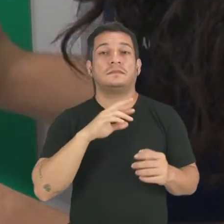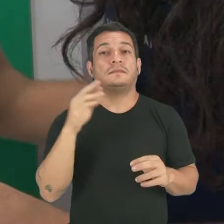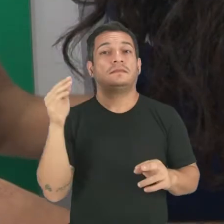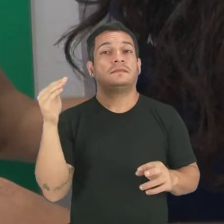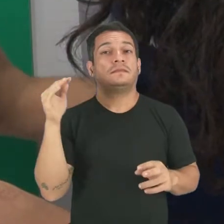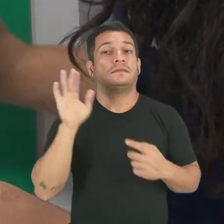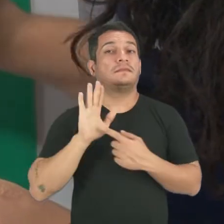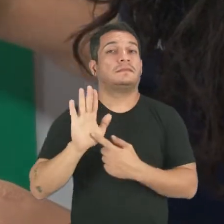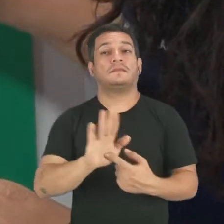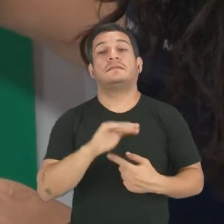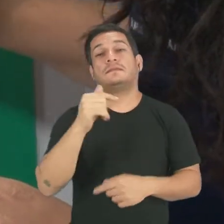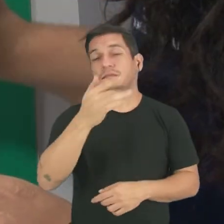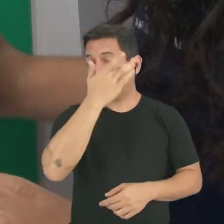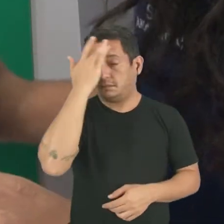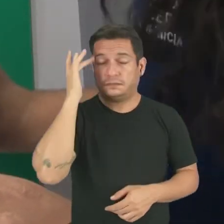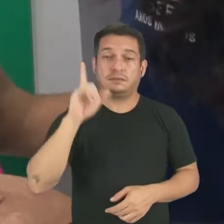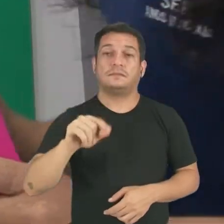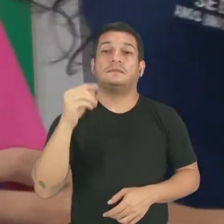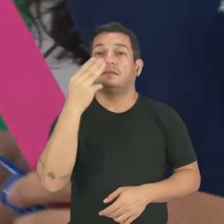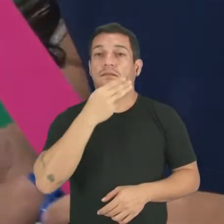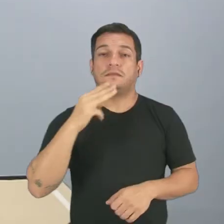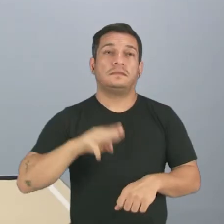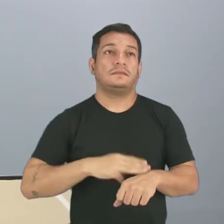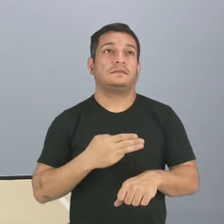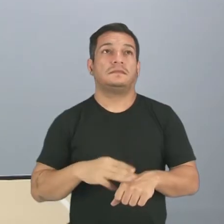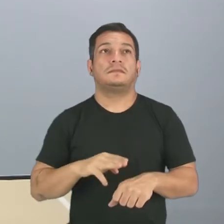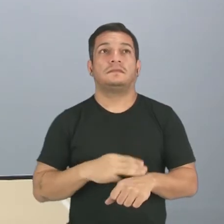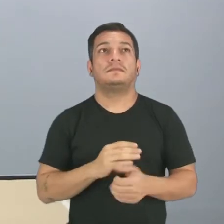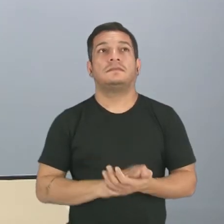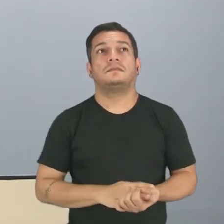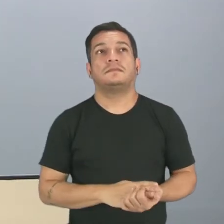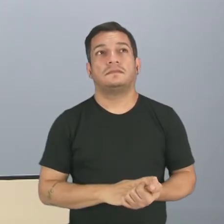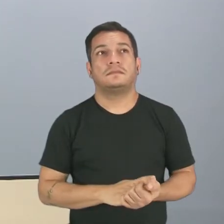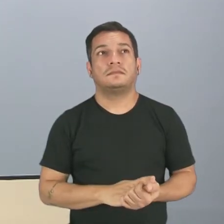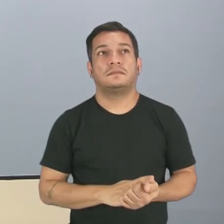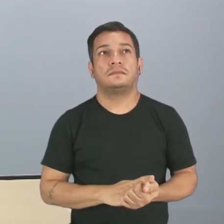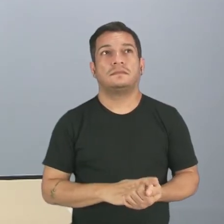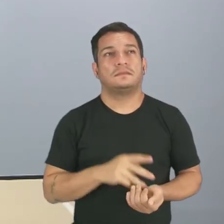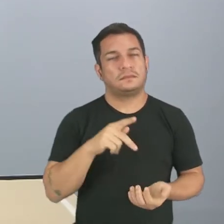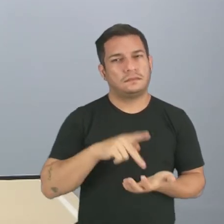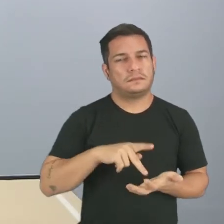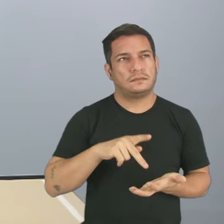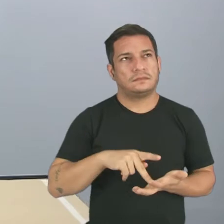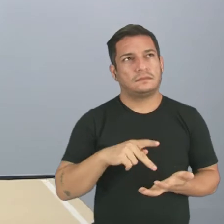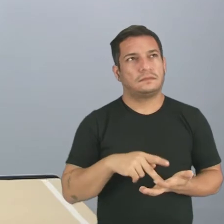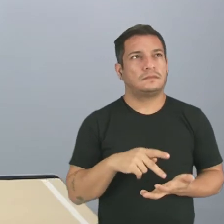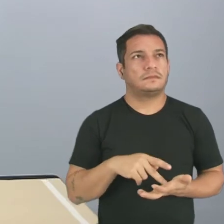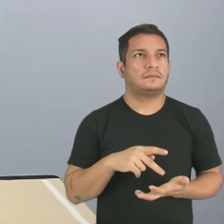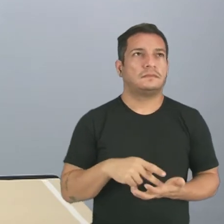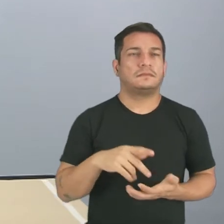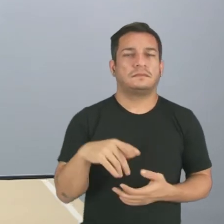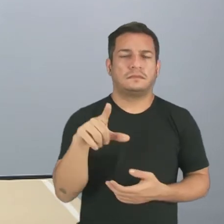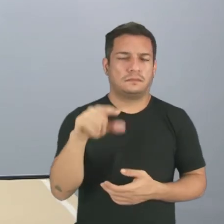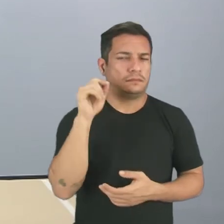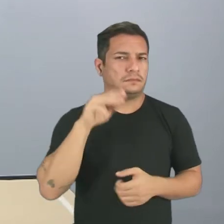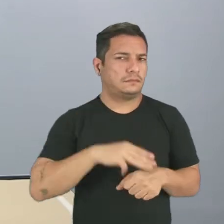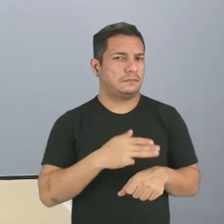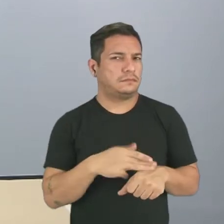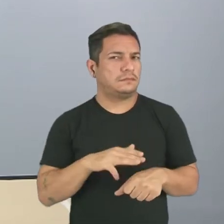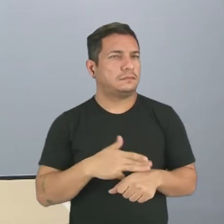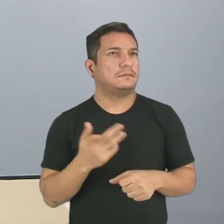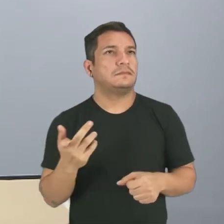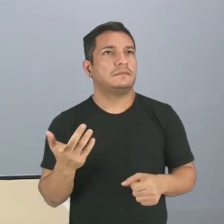pessoas escolheram o doce brigadeiro. Isso é verdade? 7 pessoas escolheram o